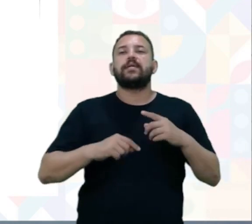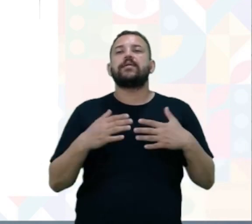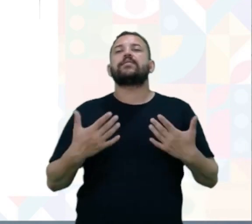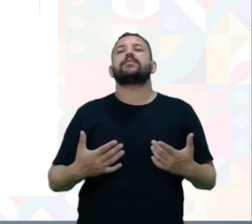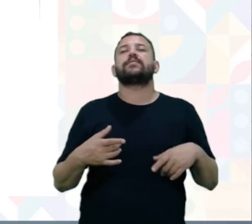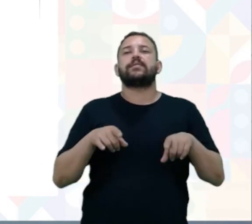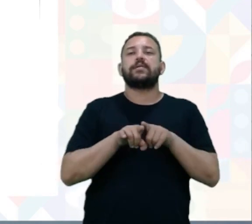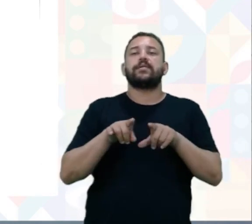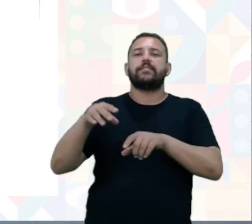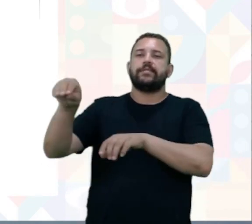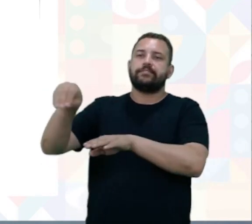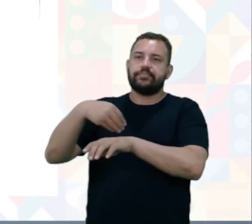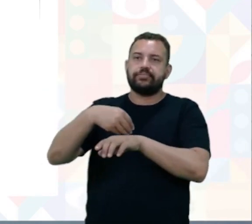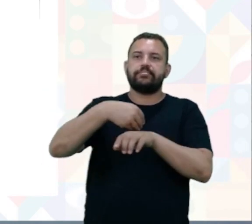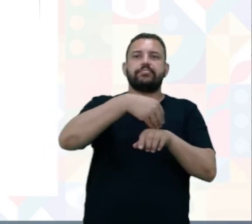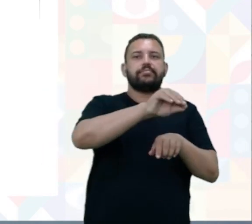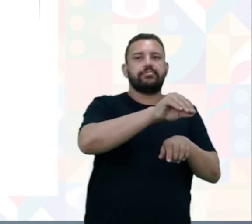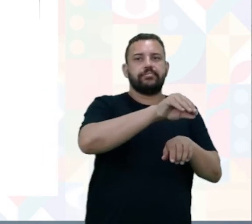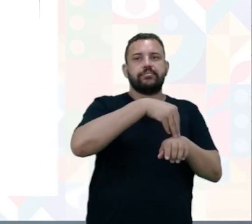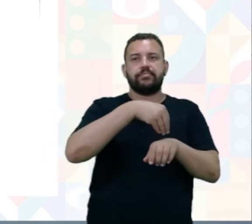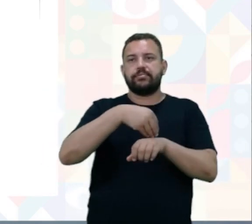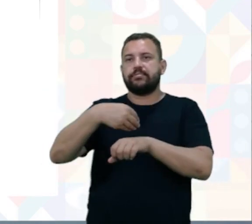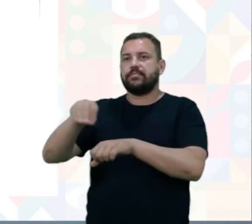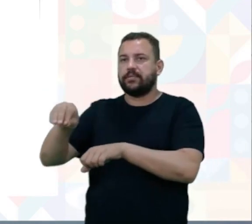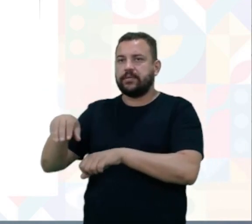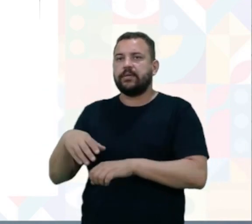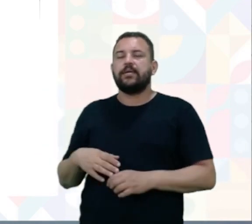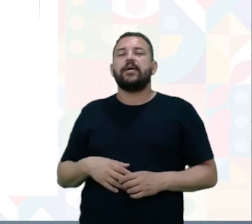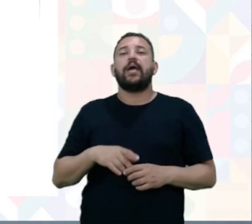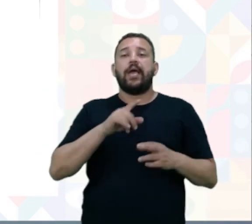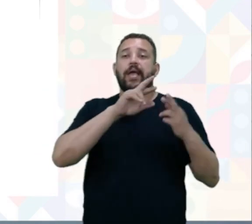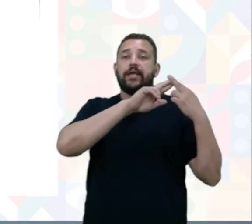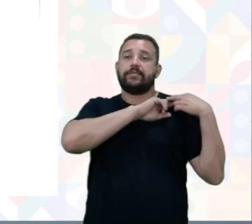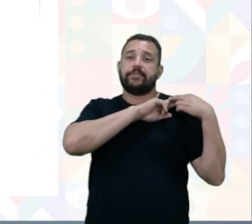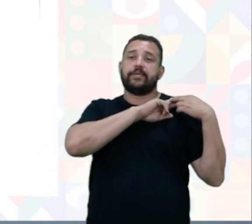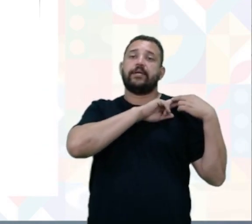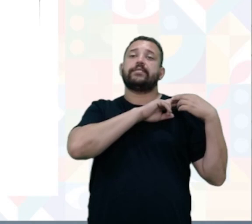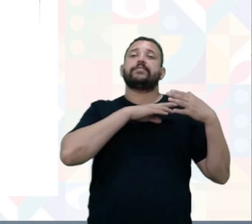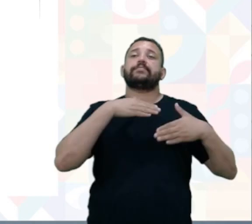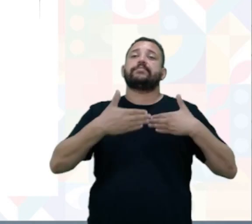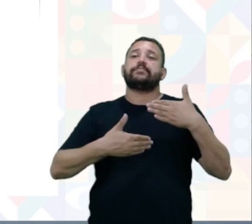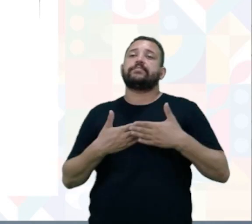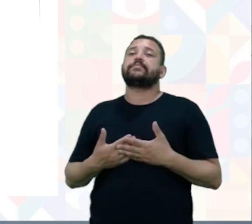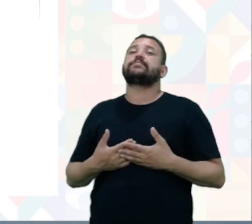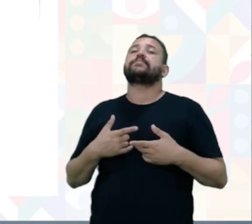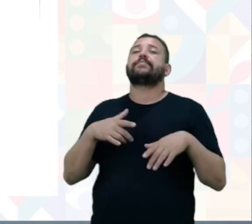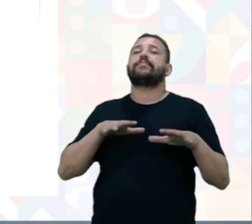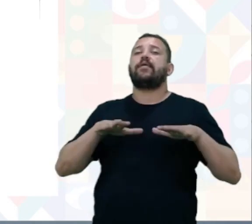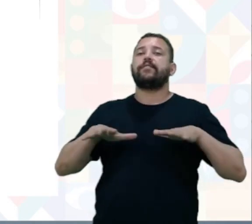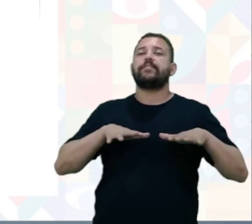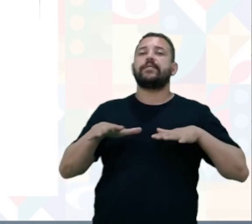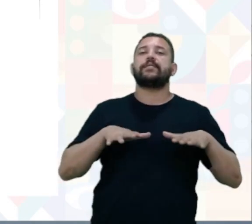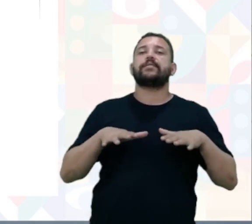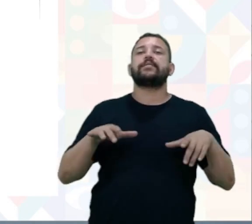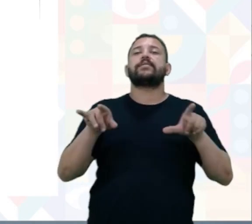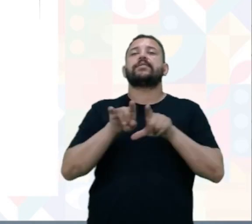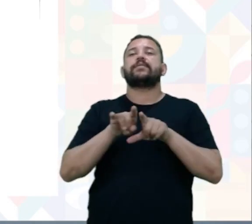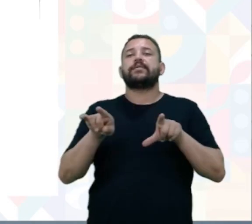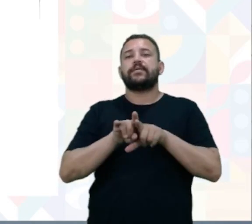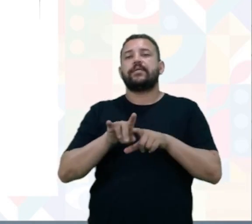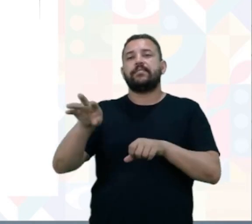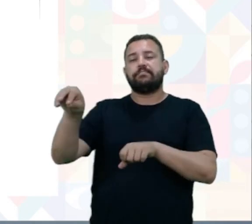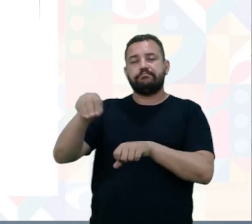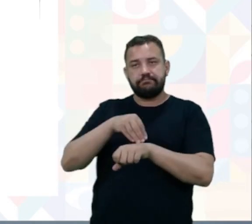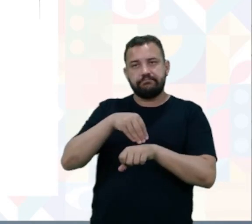o transporte do material, que é responsável pela execução do transporte, movimentação e